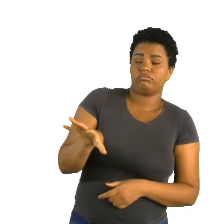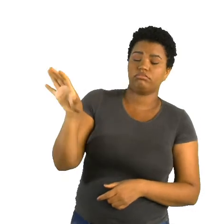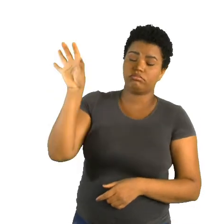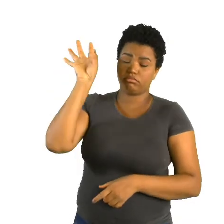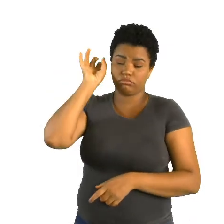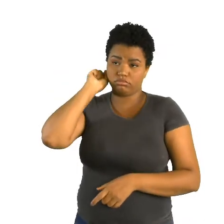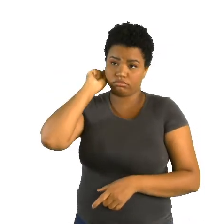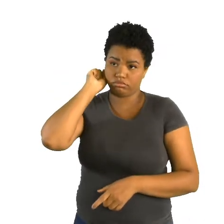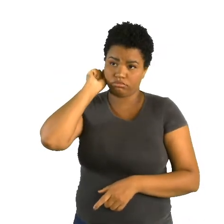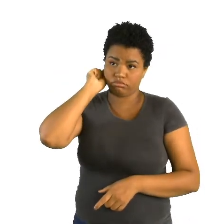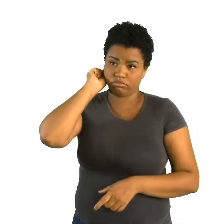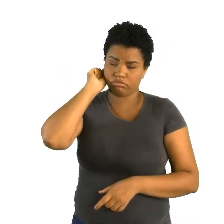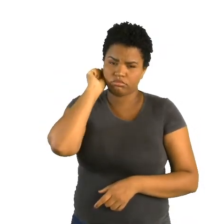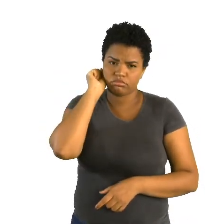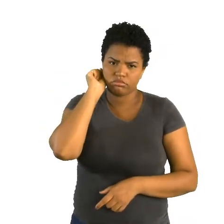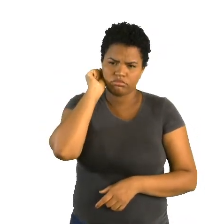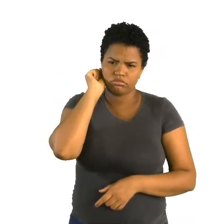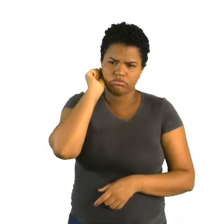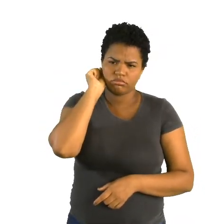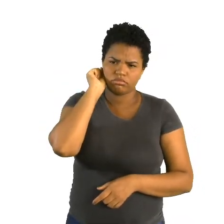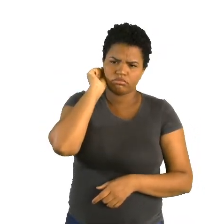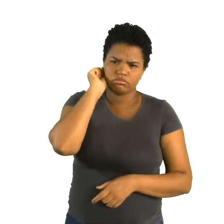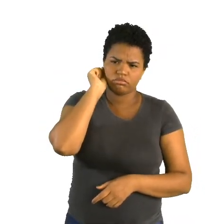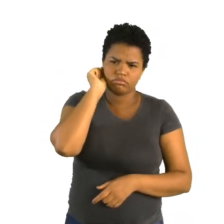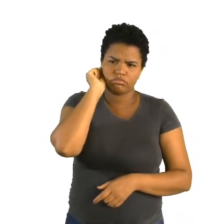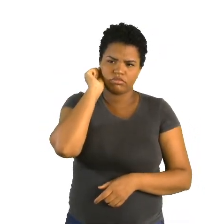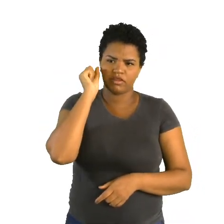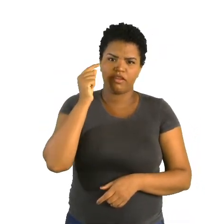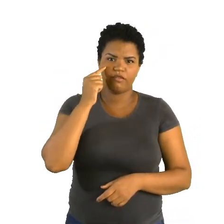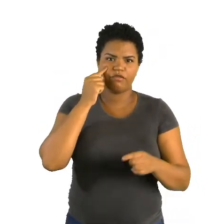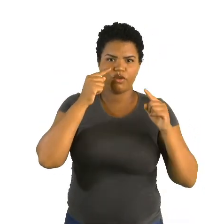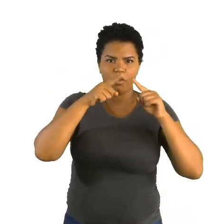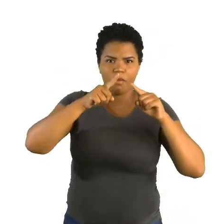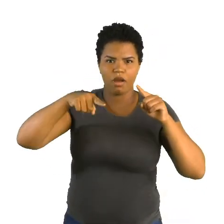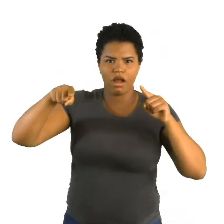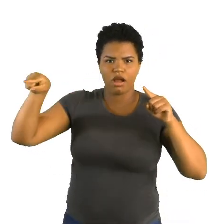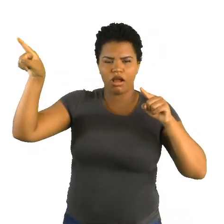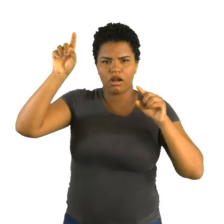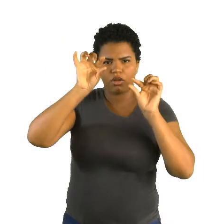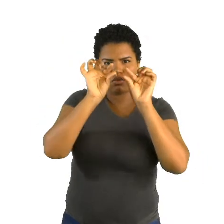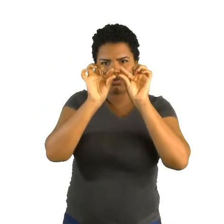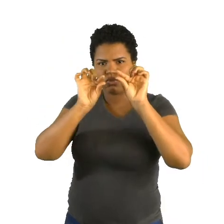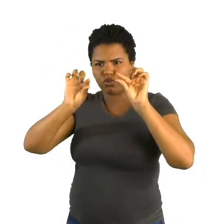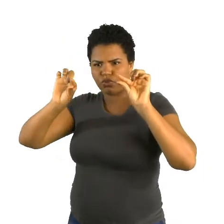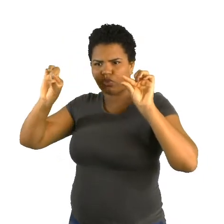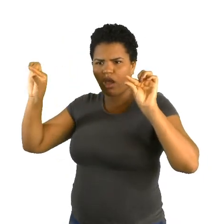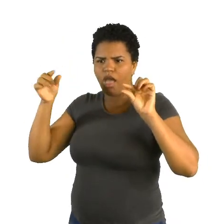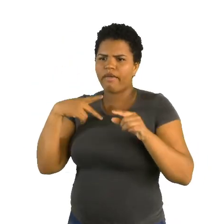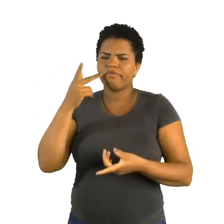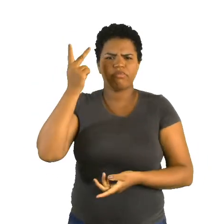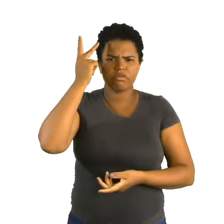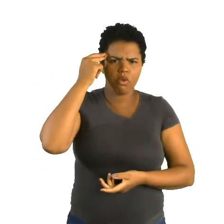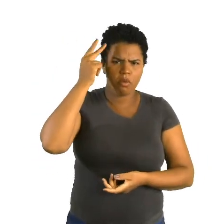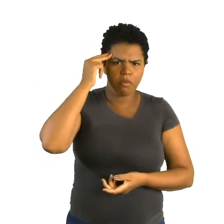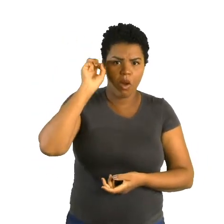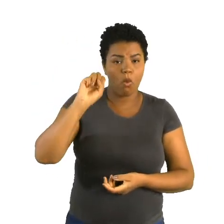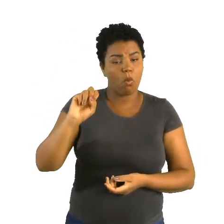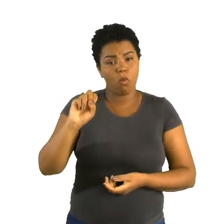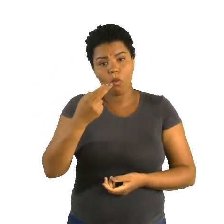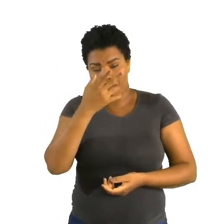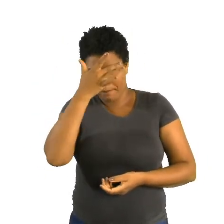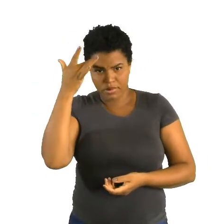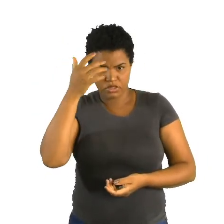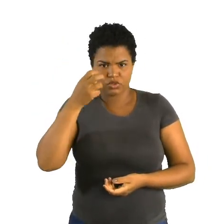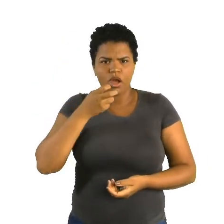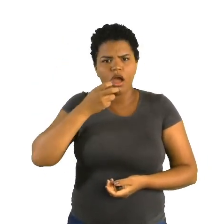ouviu. Observe o contorno do balão. Foi uma fala normal ou alguém falou alto